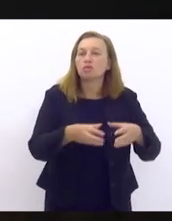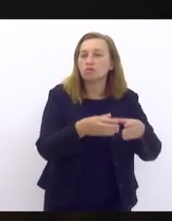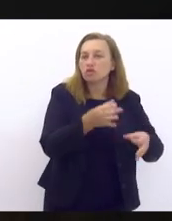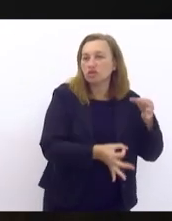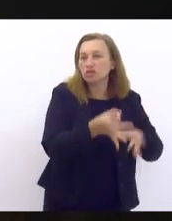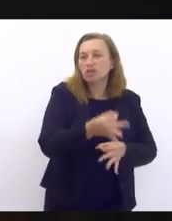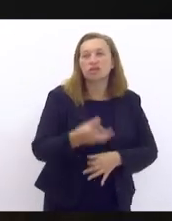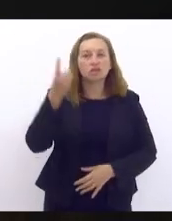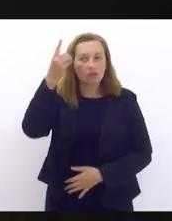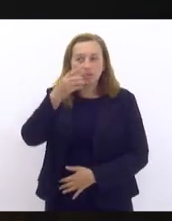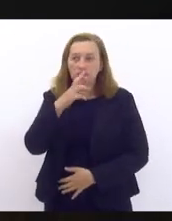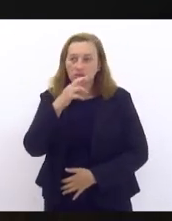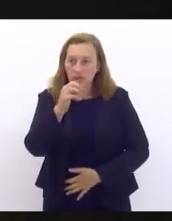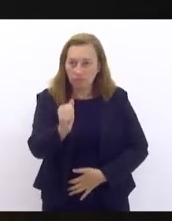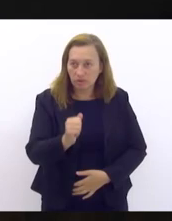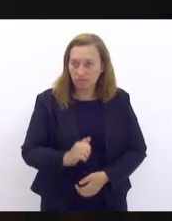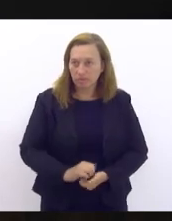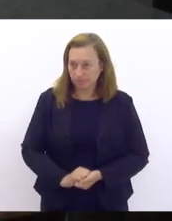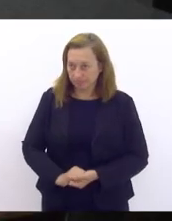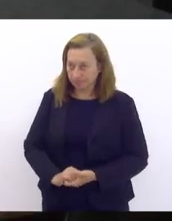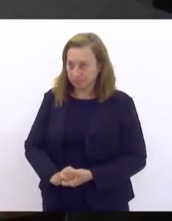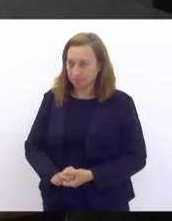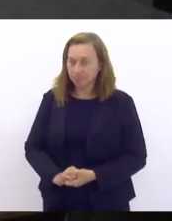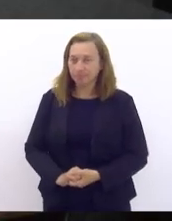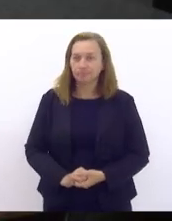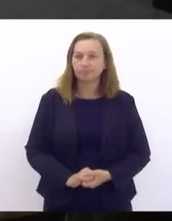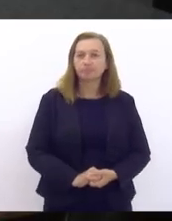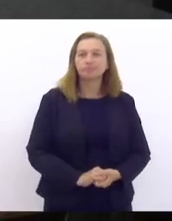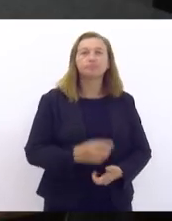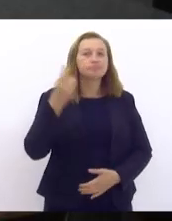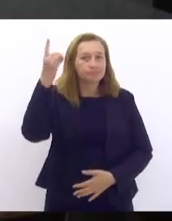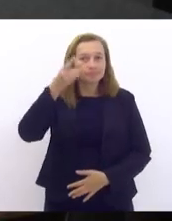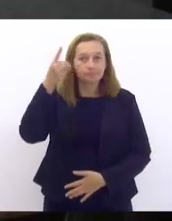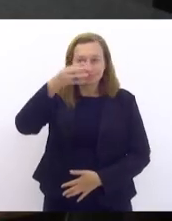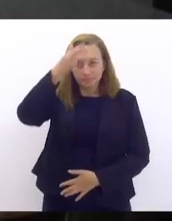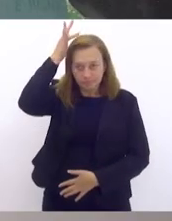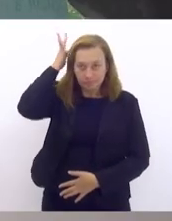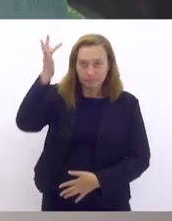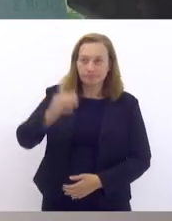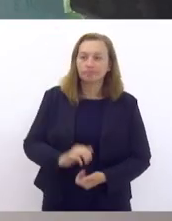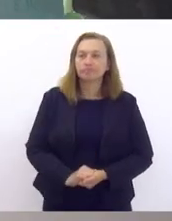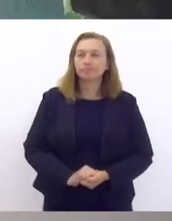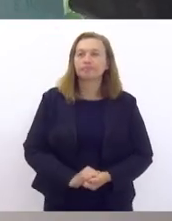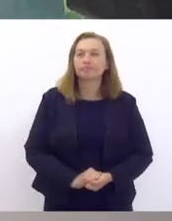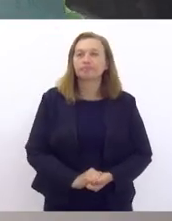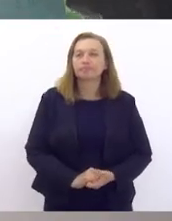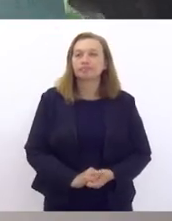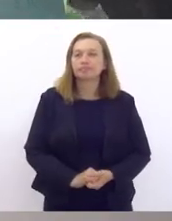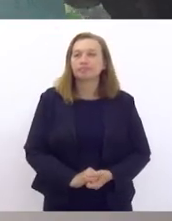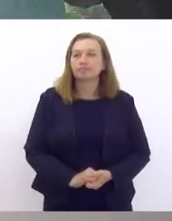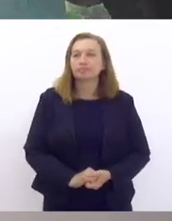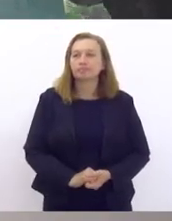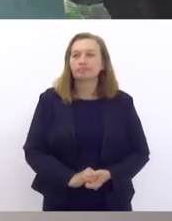Constituição e Justiça, deputado Rodrigo Amorim. Deputado Fred Pacheco.